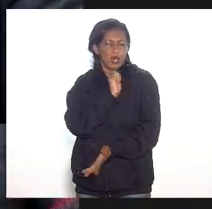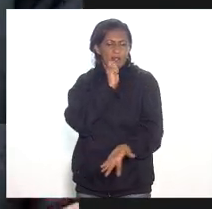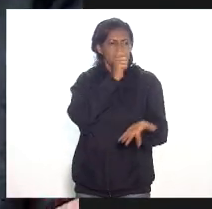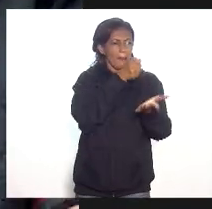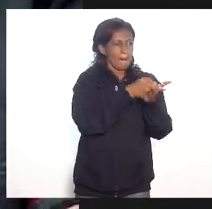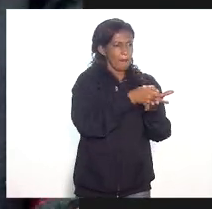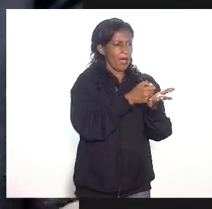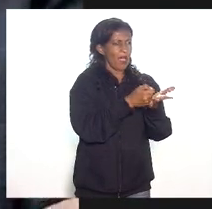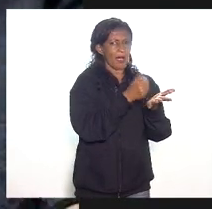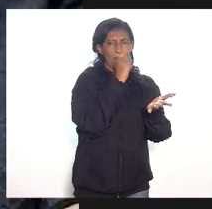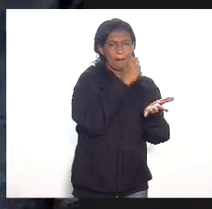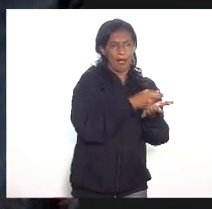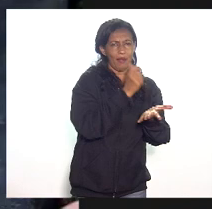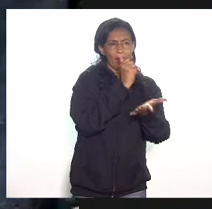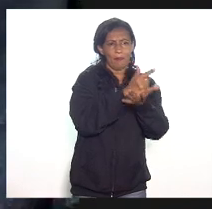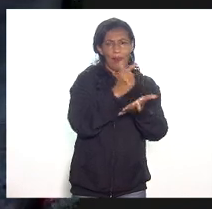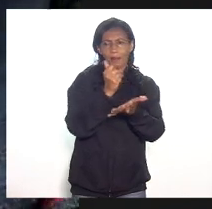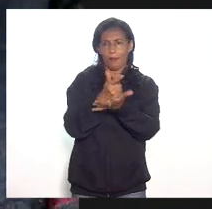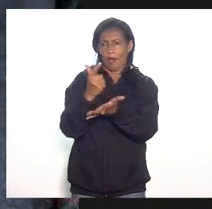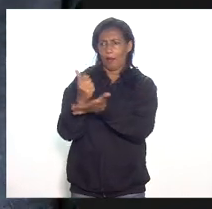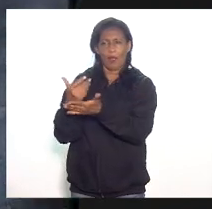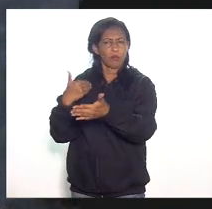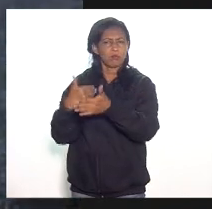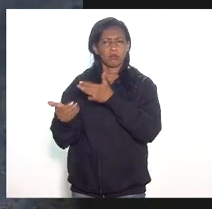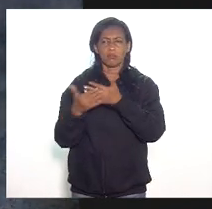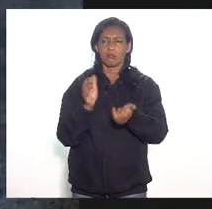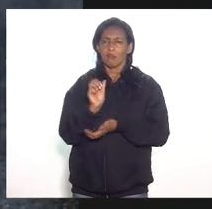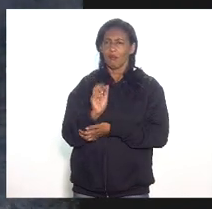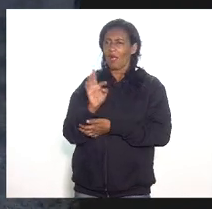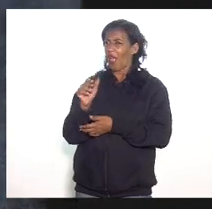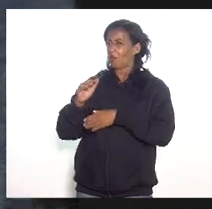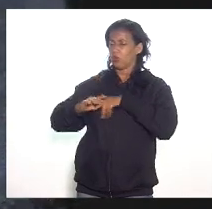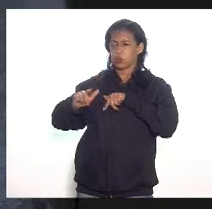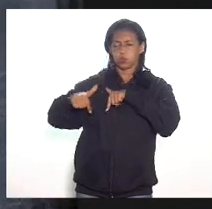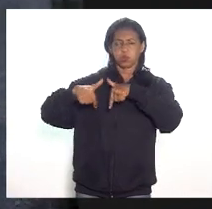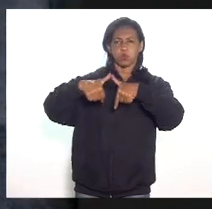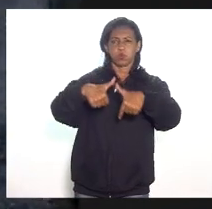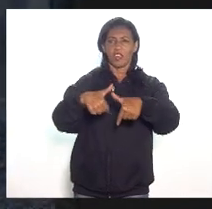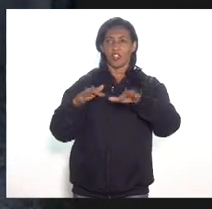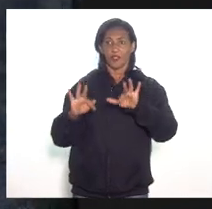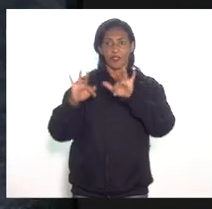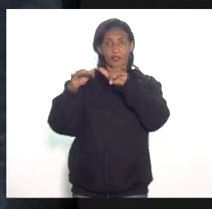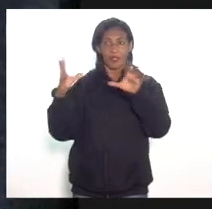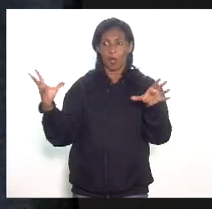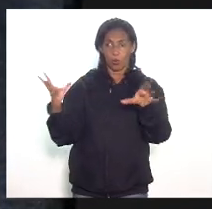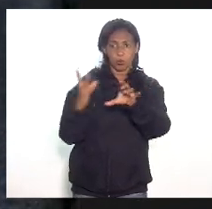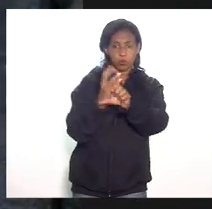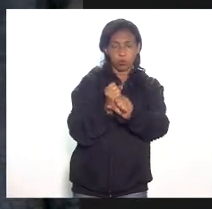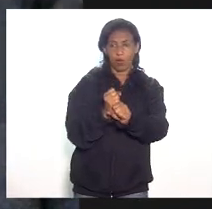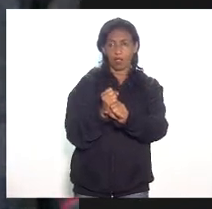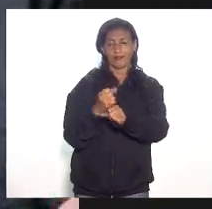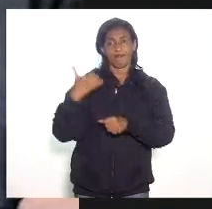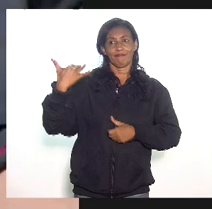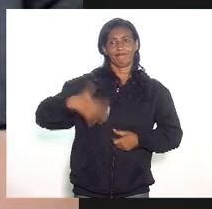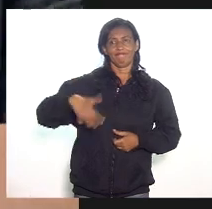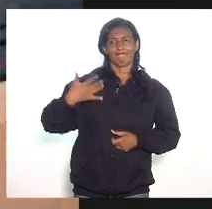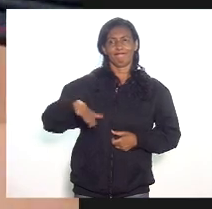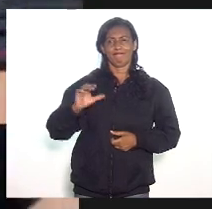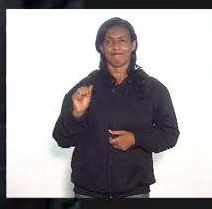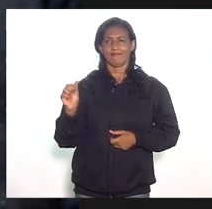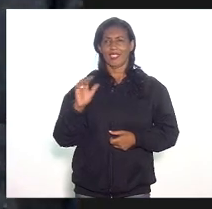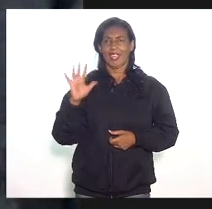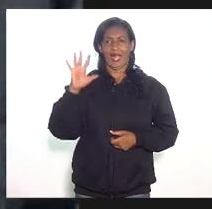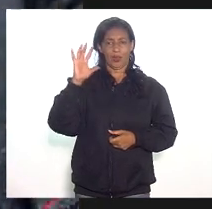taxas judiciárias para praticamente qualquer ato que o Judiciário faça, ele, ao final, ele fica muito caro. A parte que é